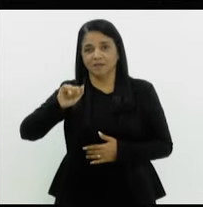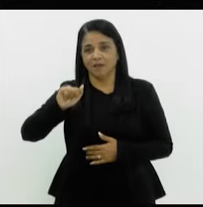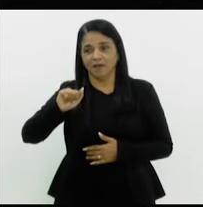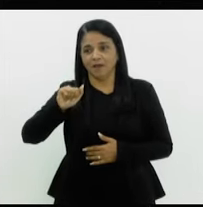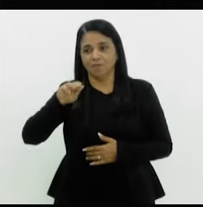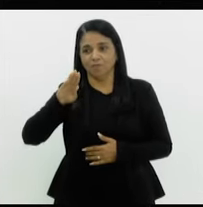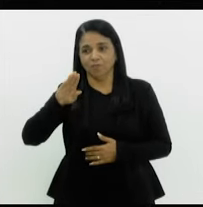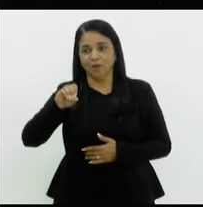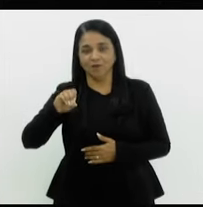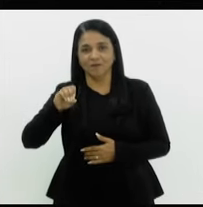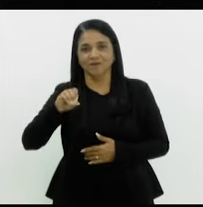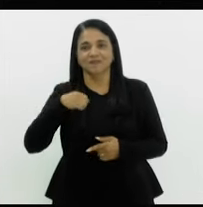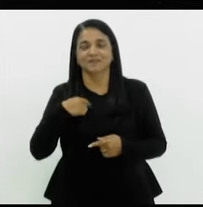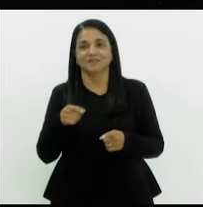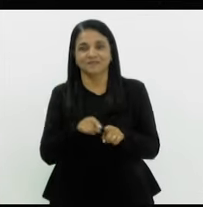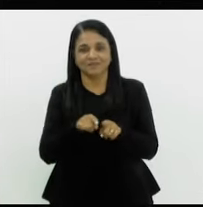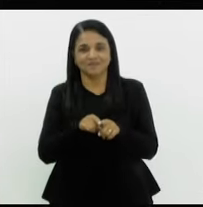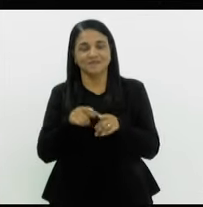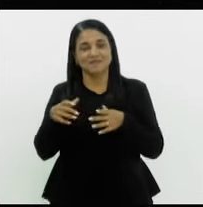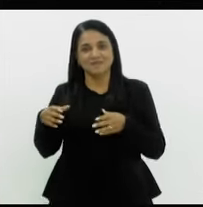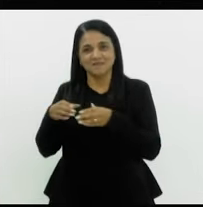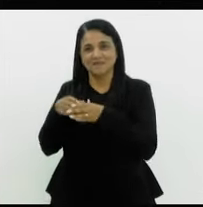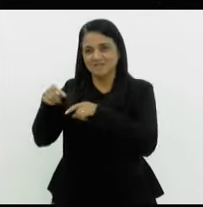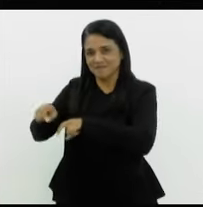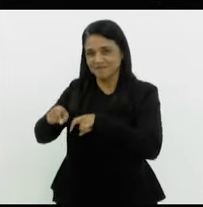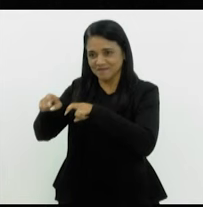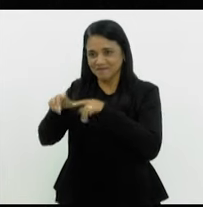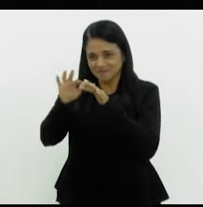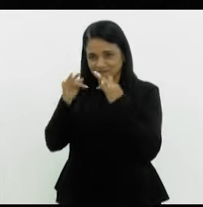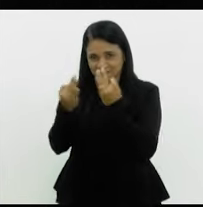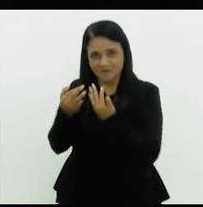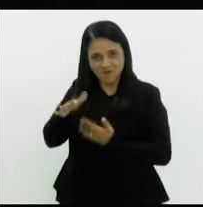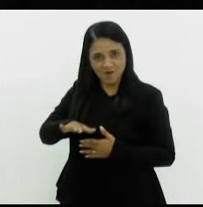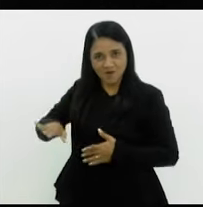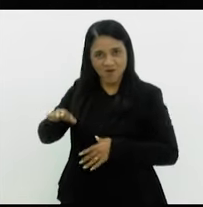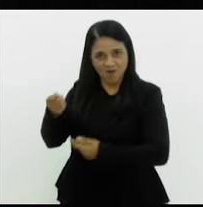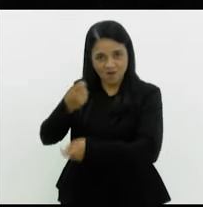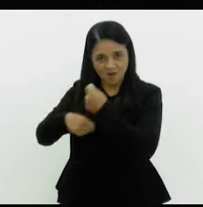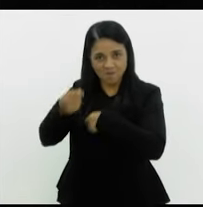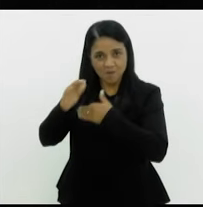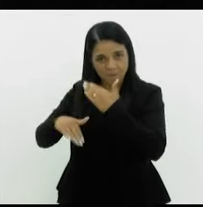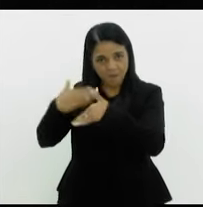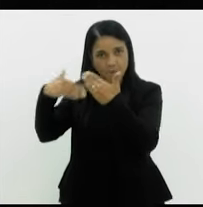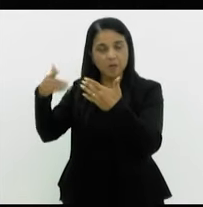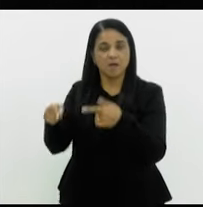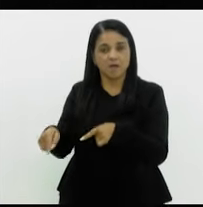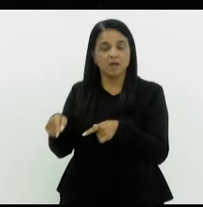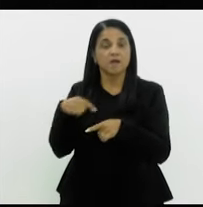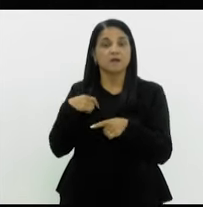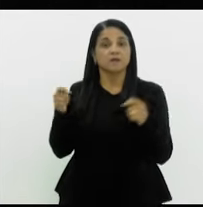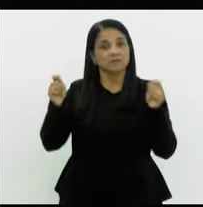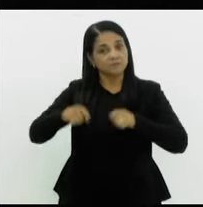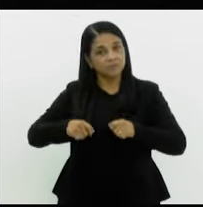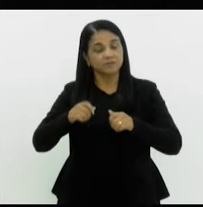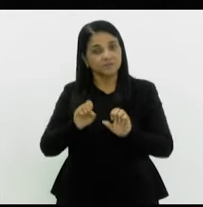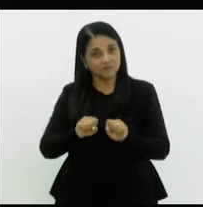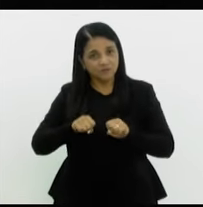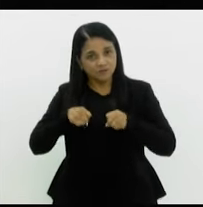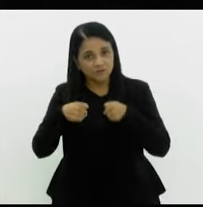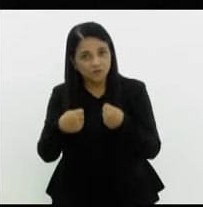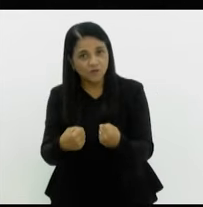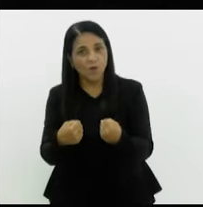agricultura familiar nessa comunidade para a economia regional. E, no entanto, apesar desses esforços